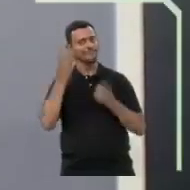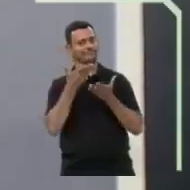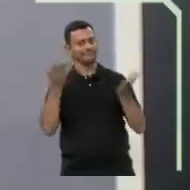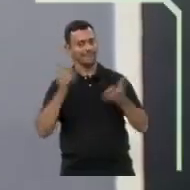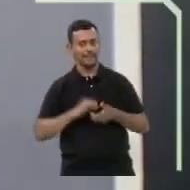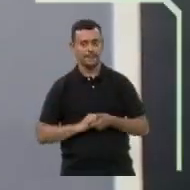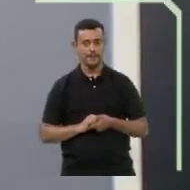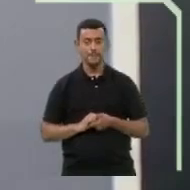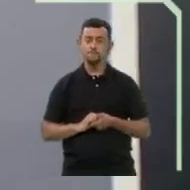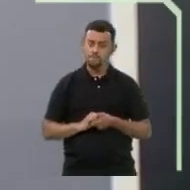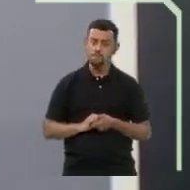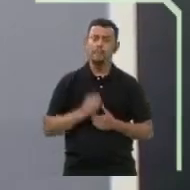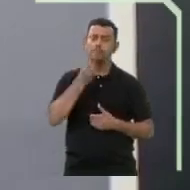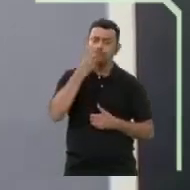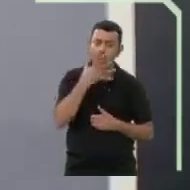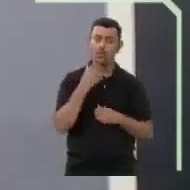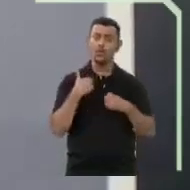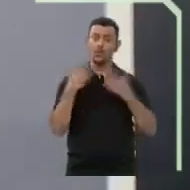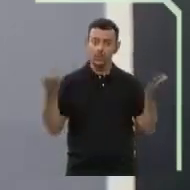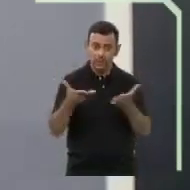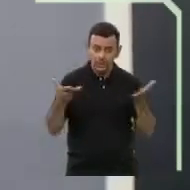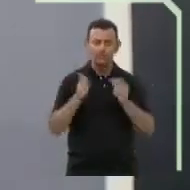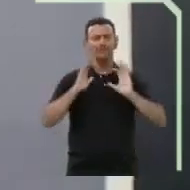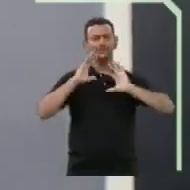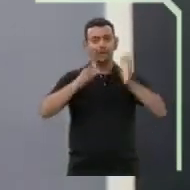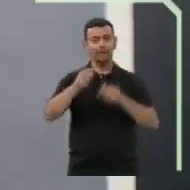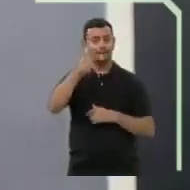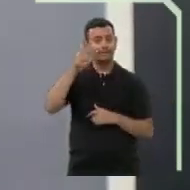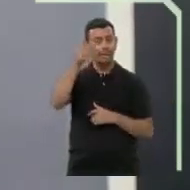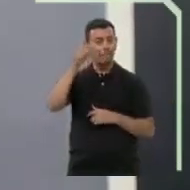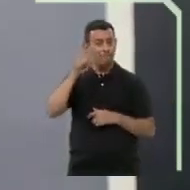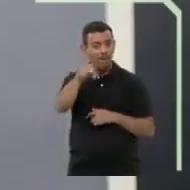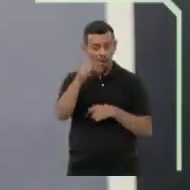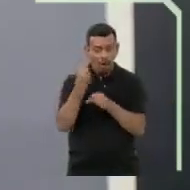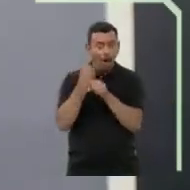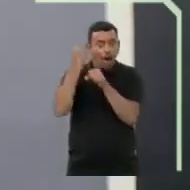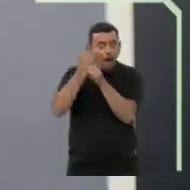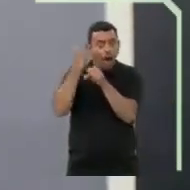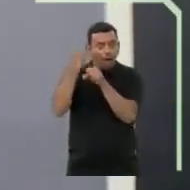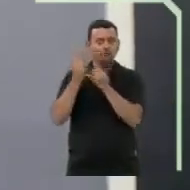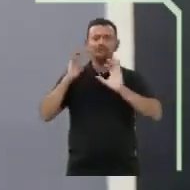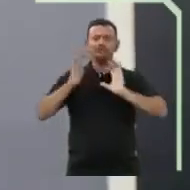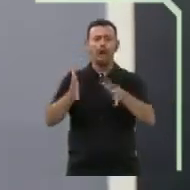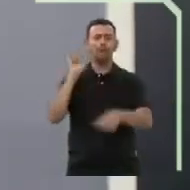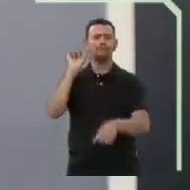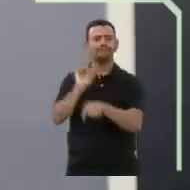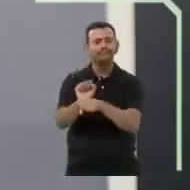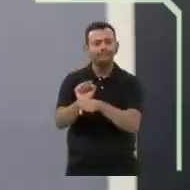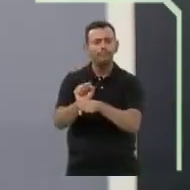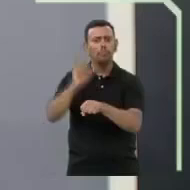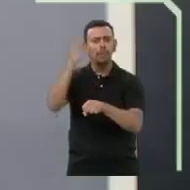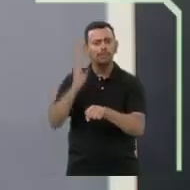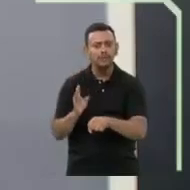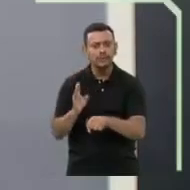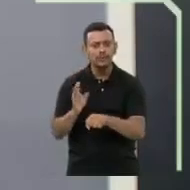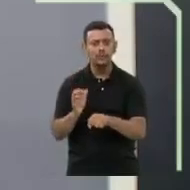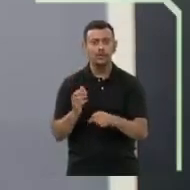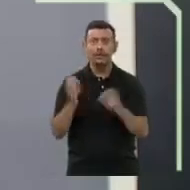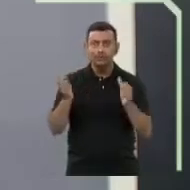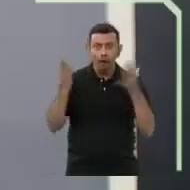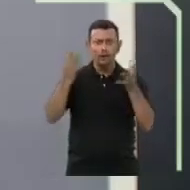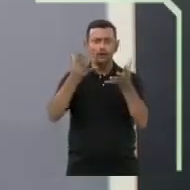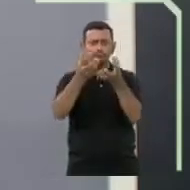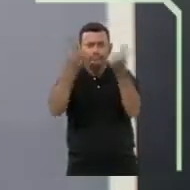temos hoje mais de 7 mil obras paradas no Brasil, inclusive muitas delas de